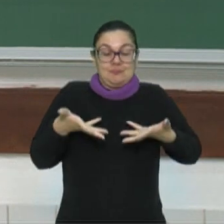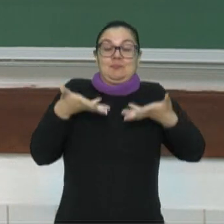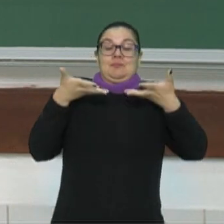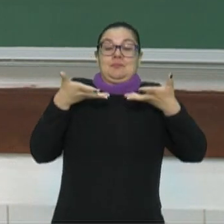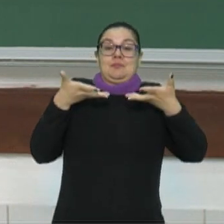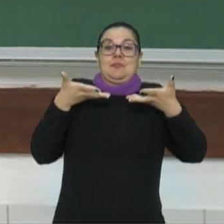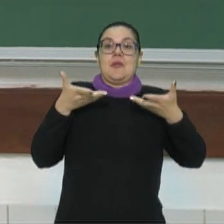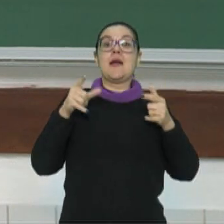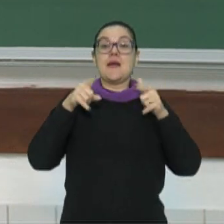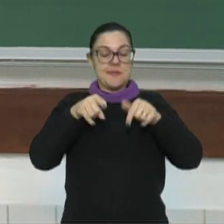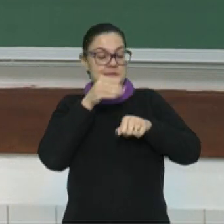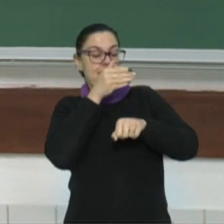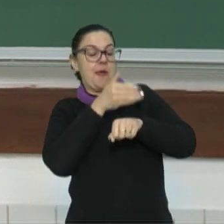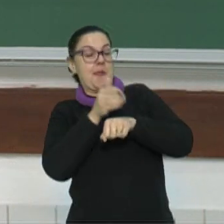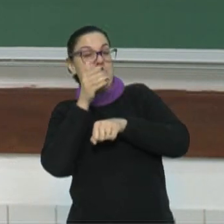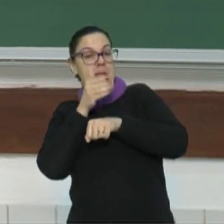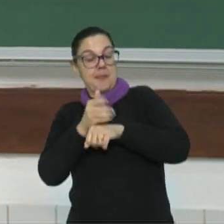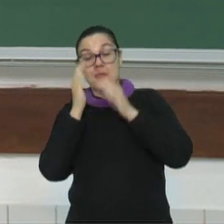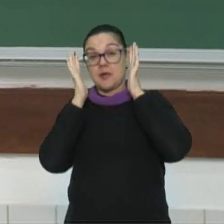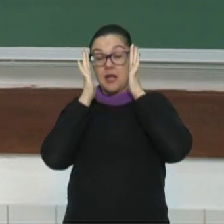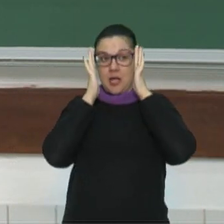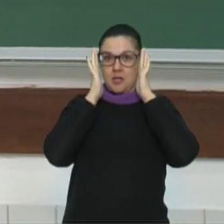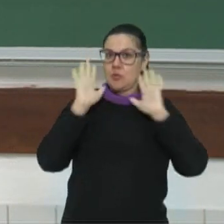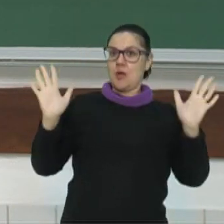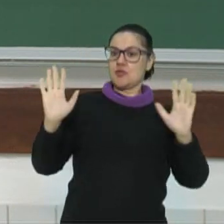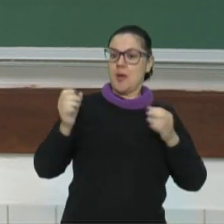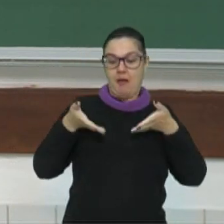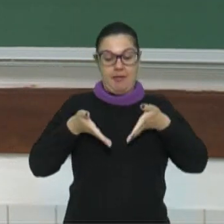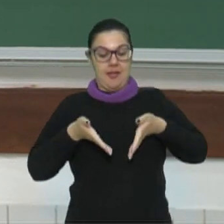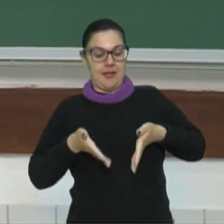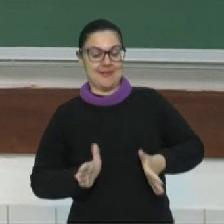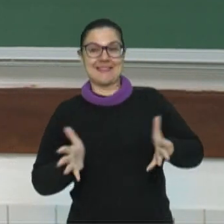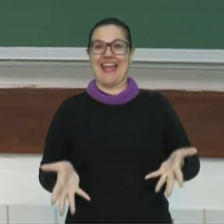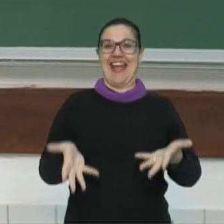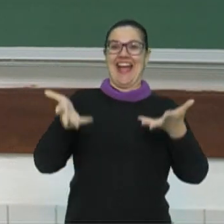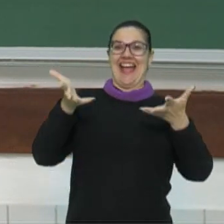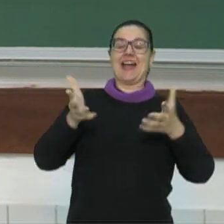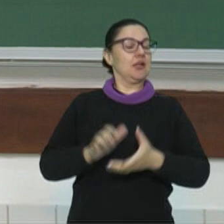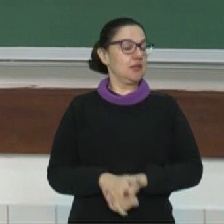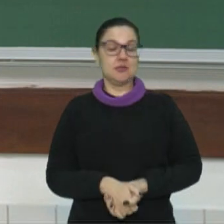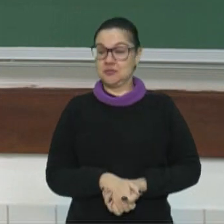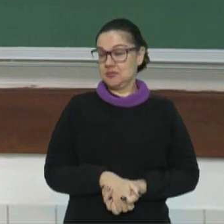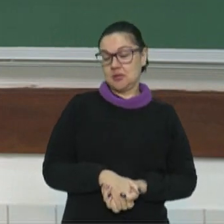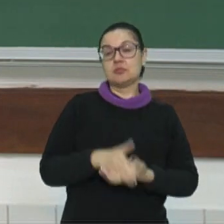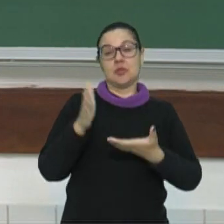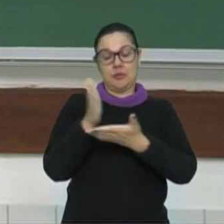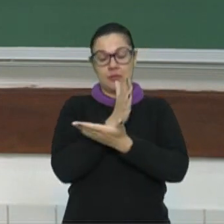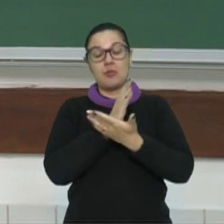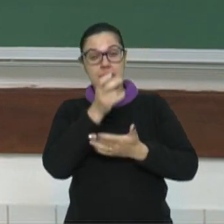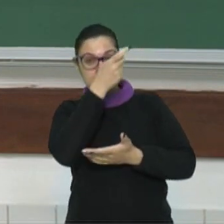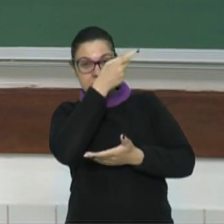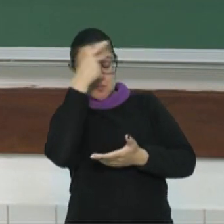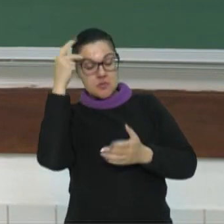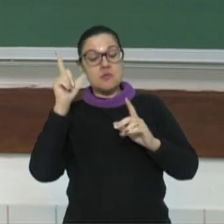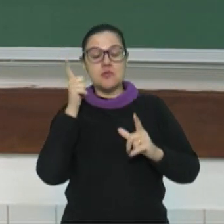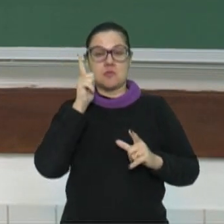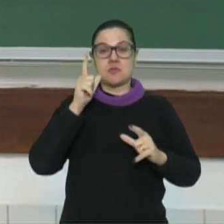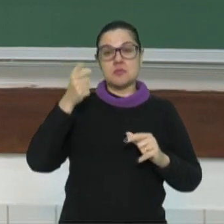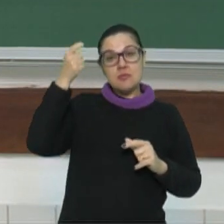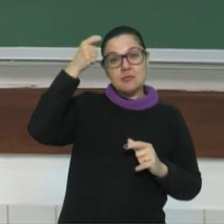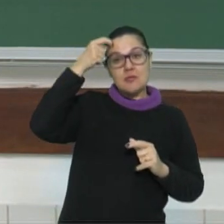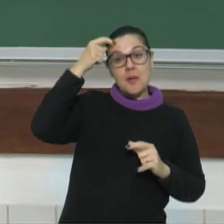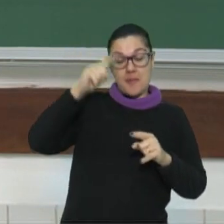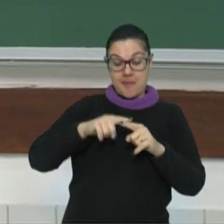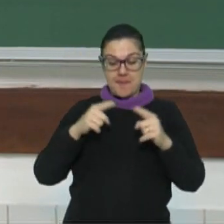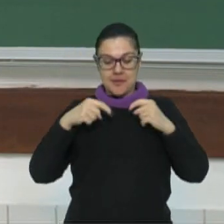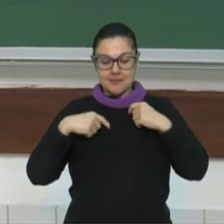é uma prática, gente, ninguém nasce, né, com a autoestima fantástica, assim, com exceções, é claro. A gente tem que